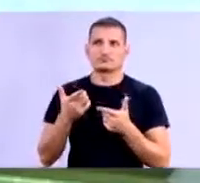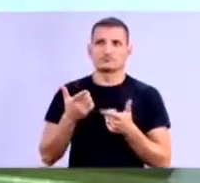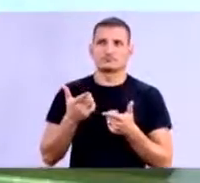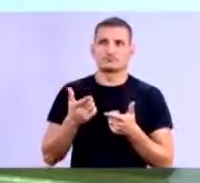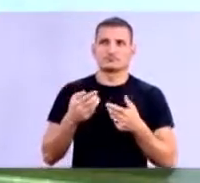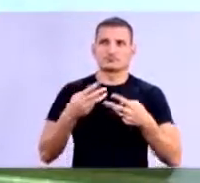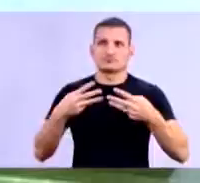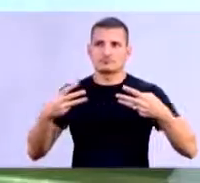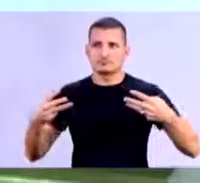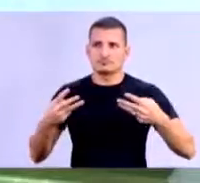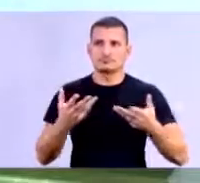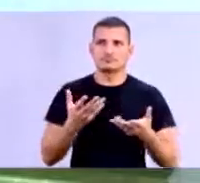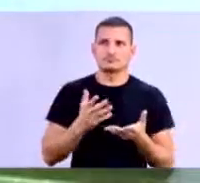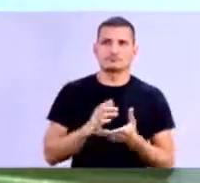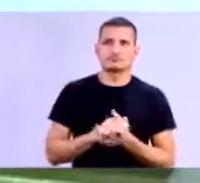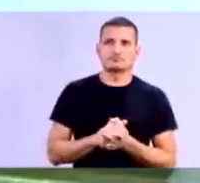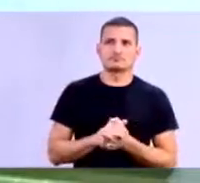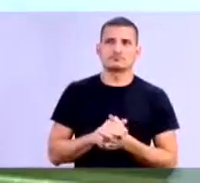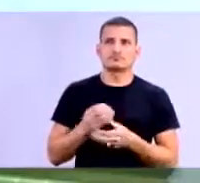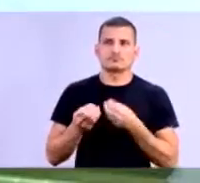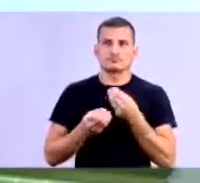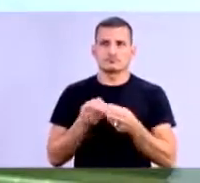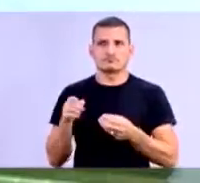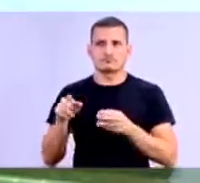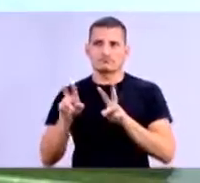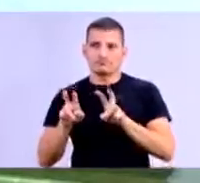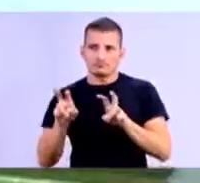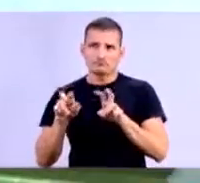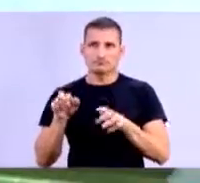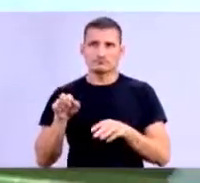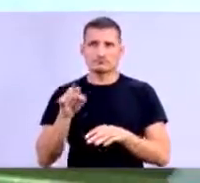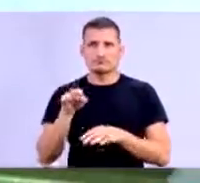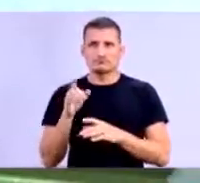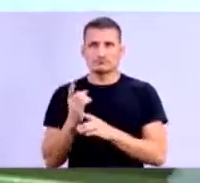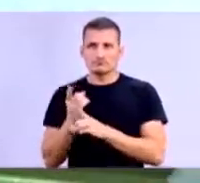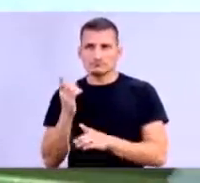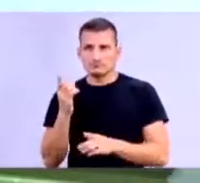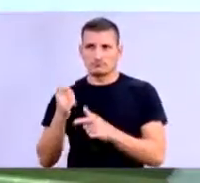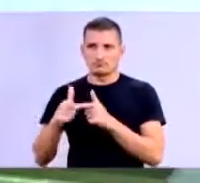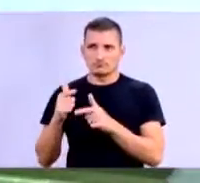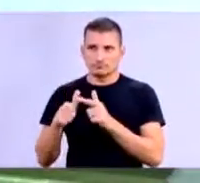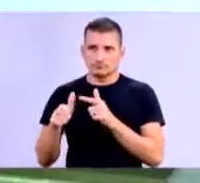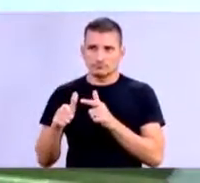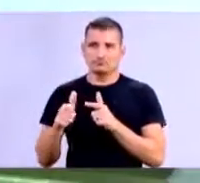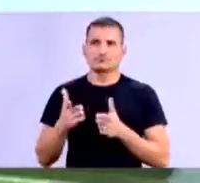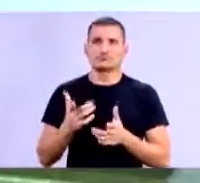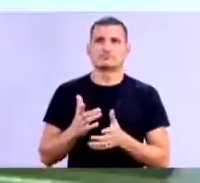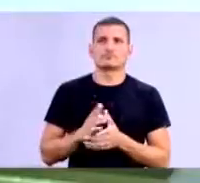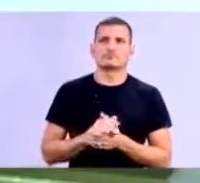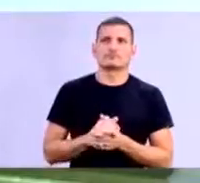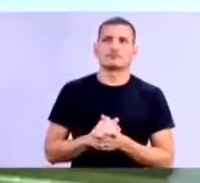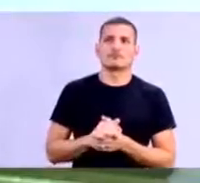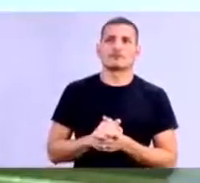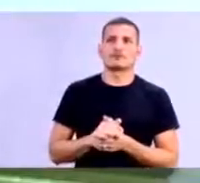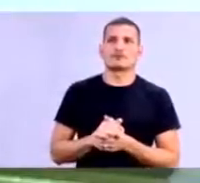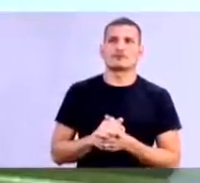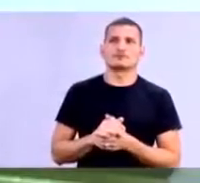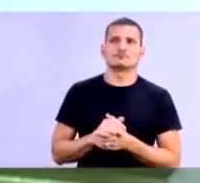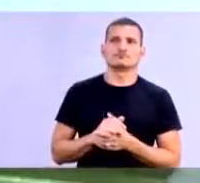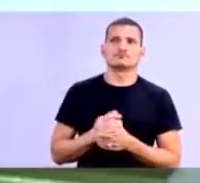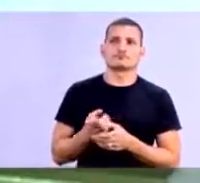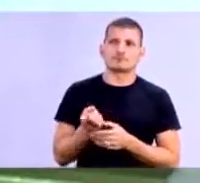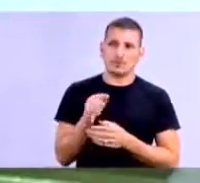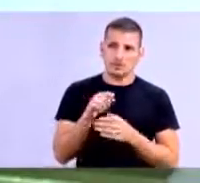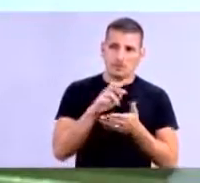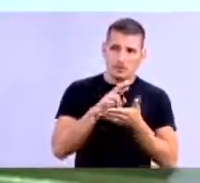às redes, o funcionamento dessas máquinas. Então, você identifica o problema. No final desse relatório, você